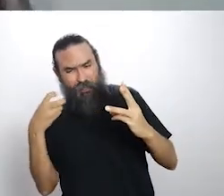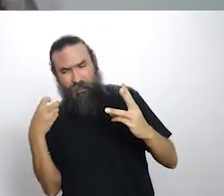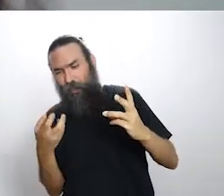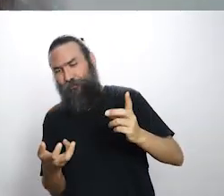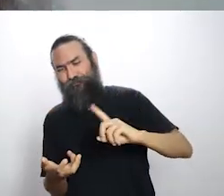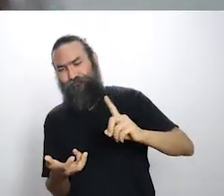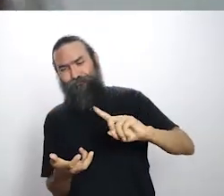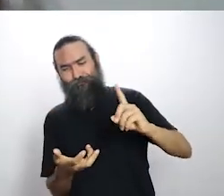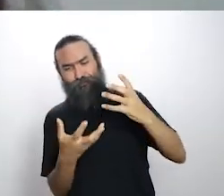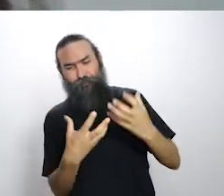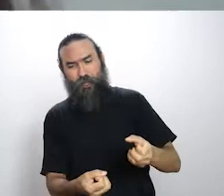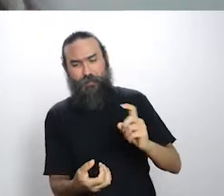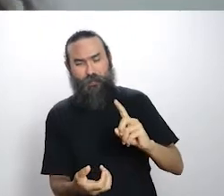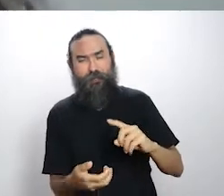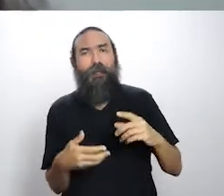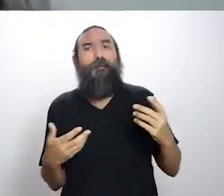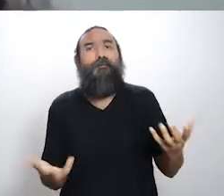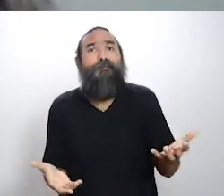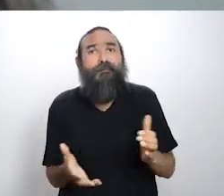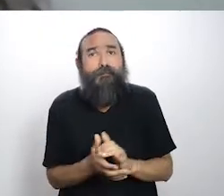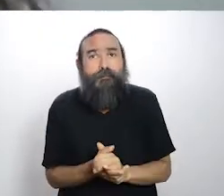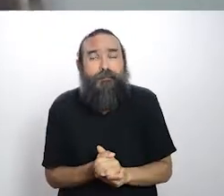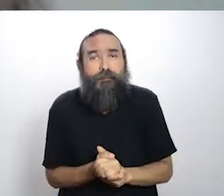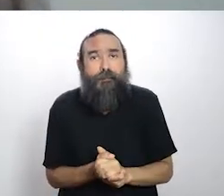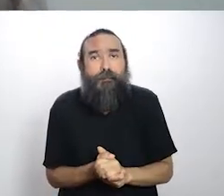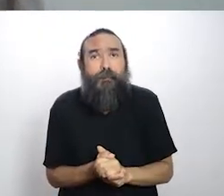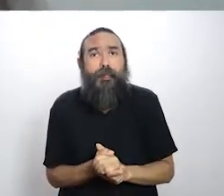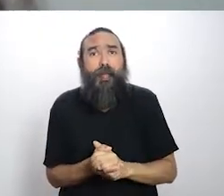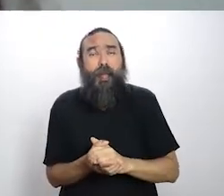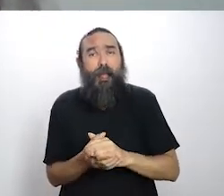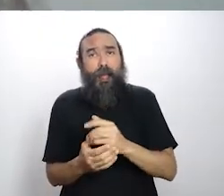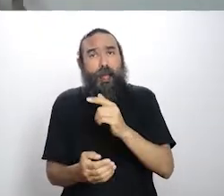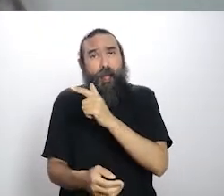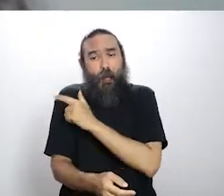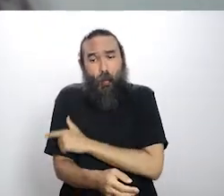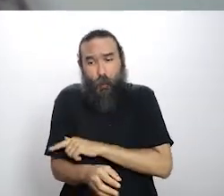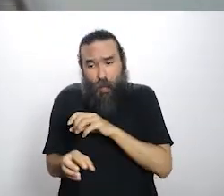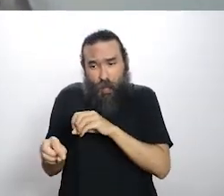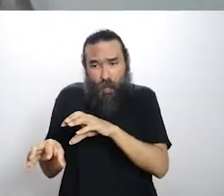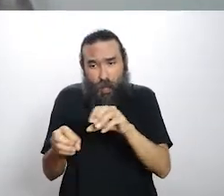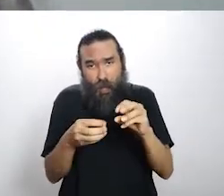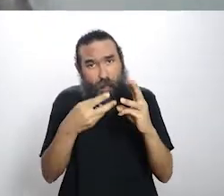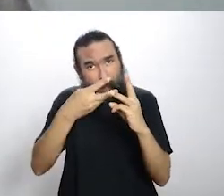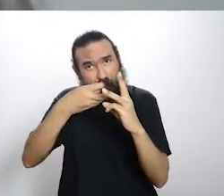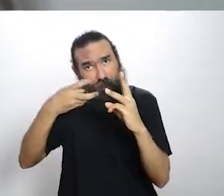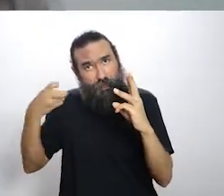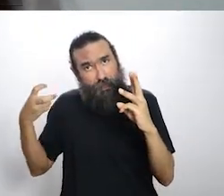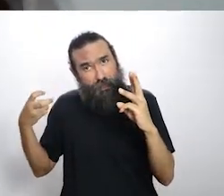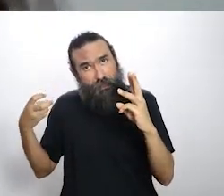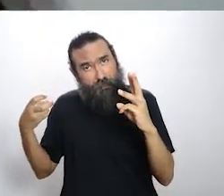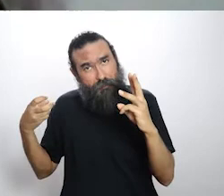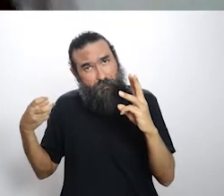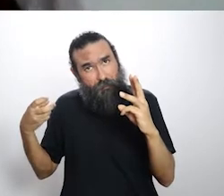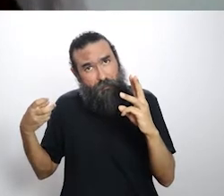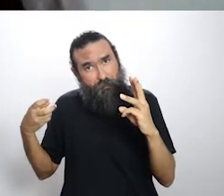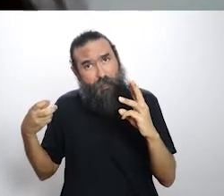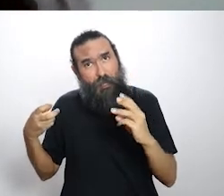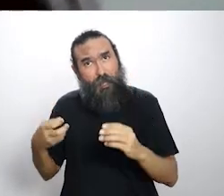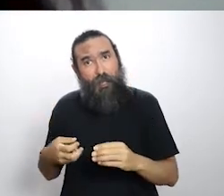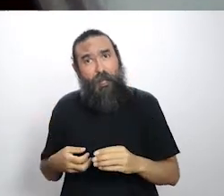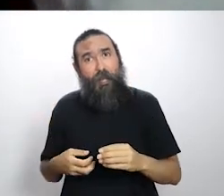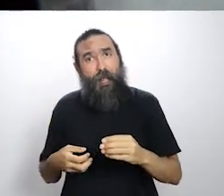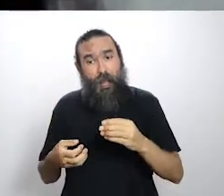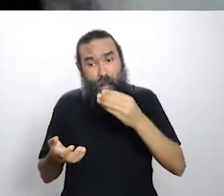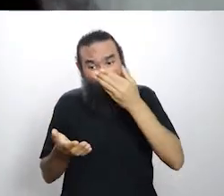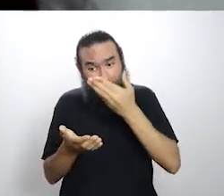indígena. Então, o que se vê com isso? A educação escolar indígena, ela funciona lá na linha de frente, vamos dizer